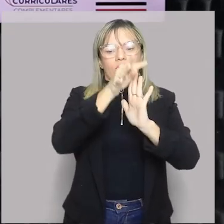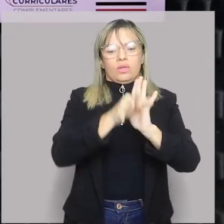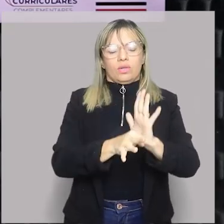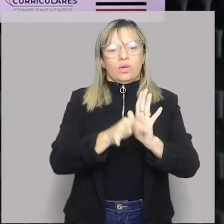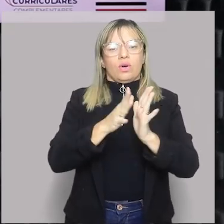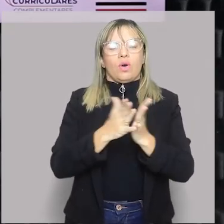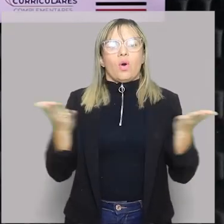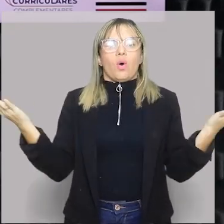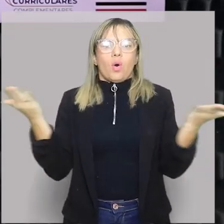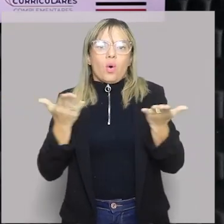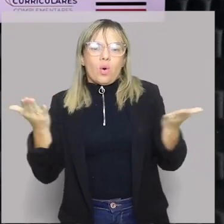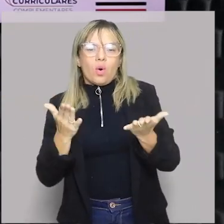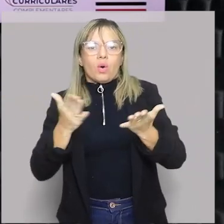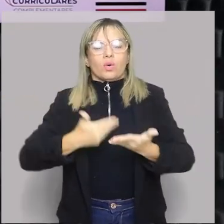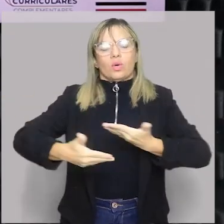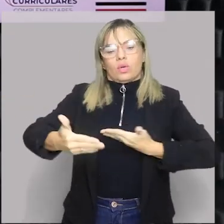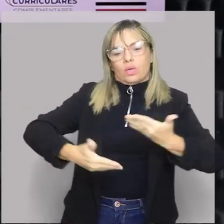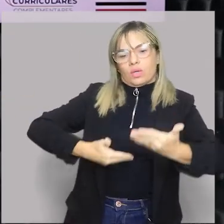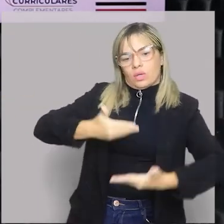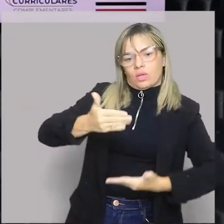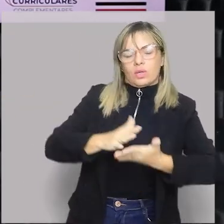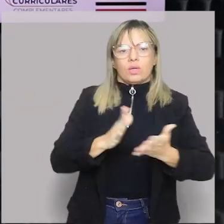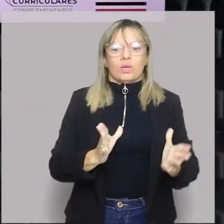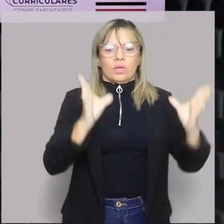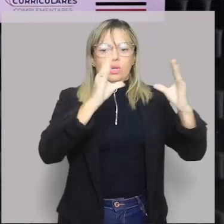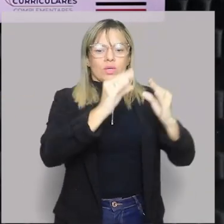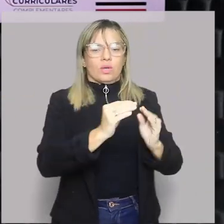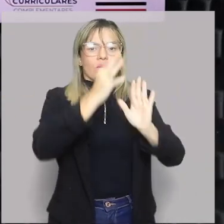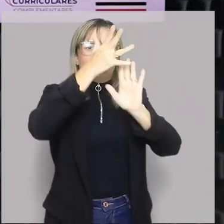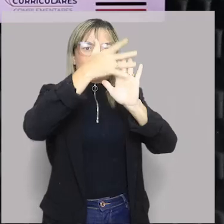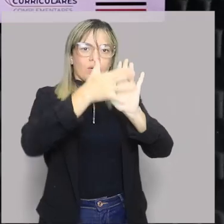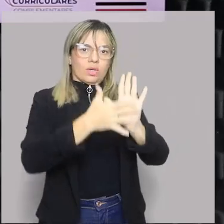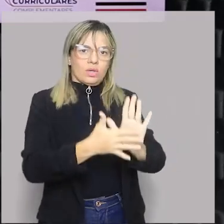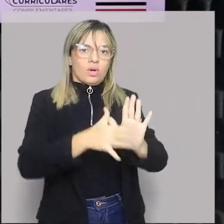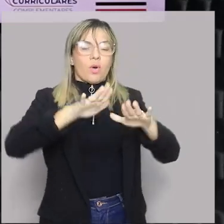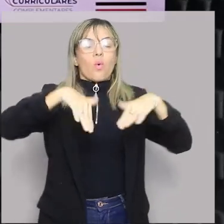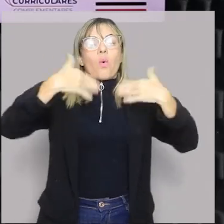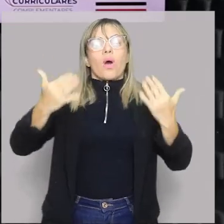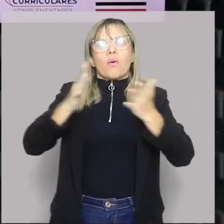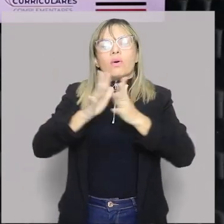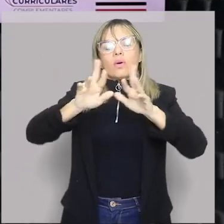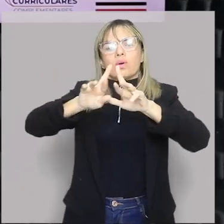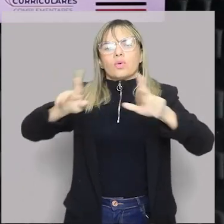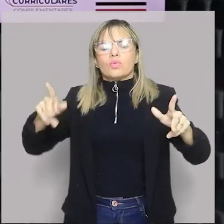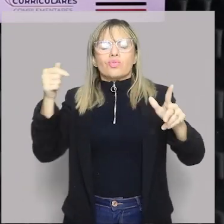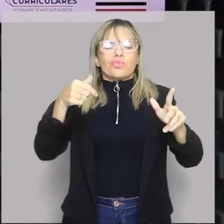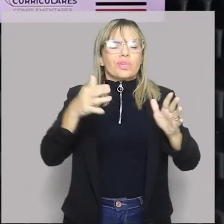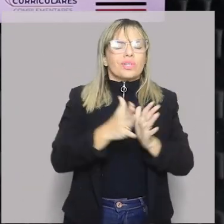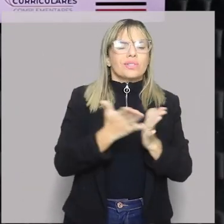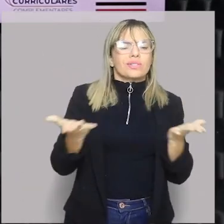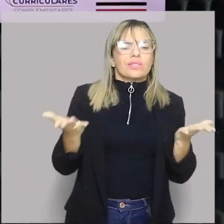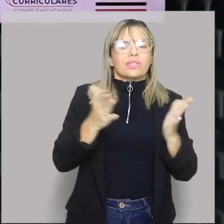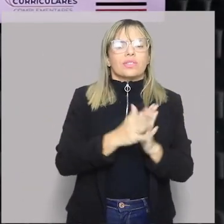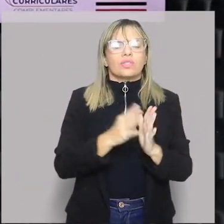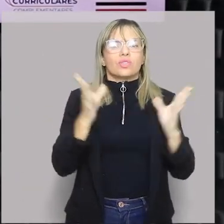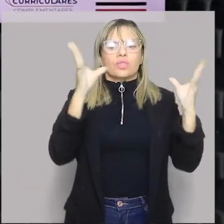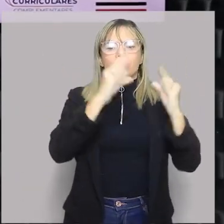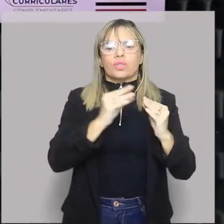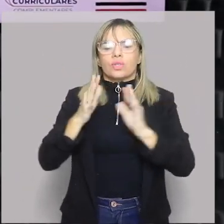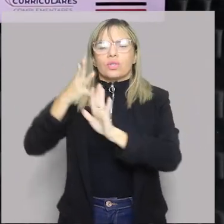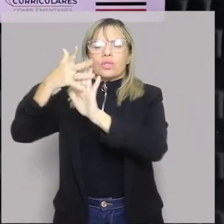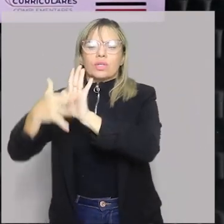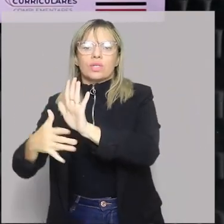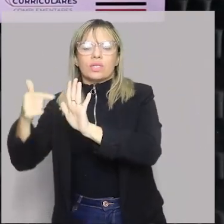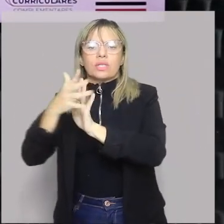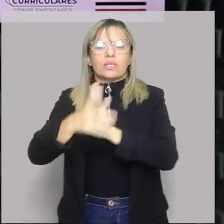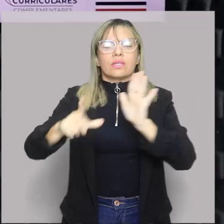que hoje nós vamos conversar sobre a sinopse e roteiro. Qual é a diferença desses dois gêneros? Como eu disse, são gêneros que